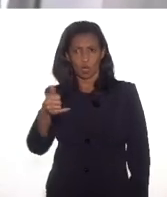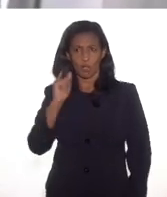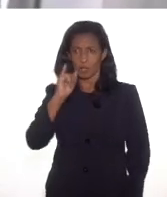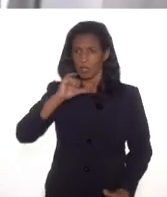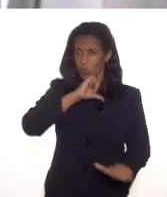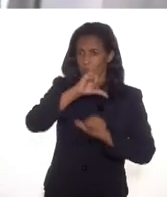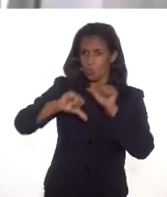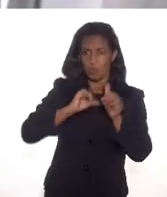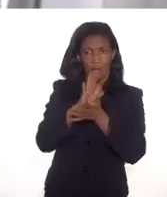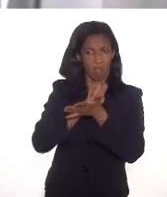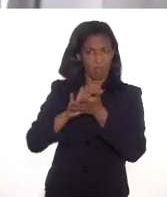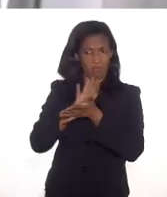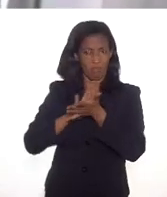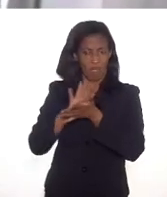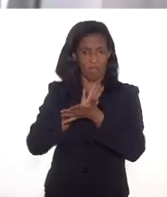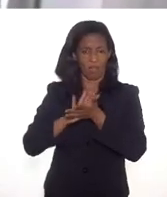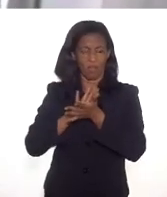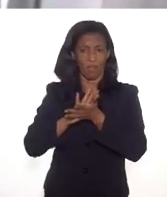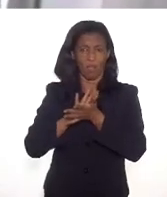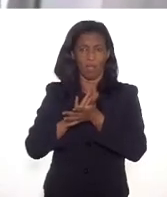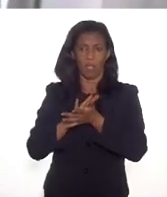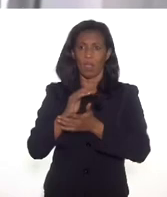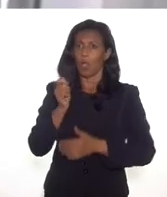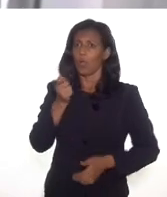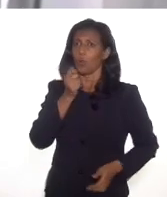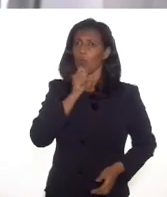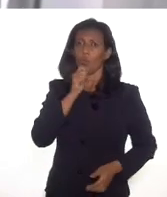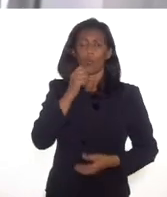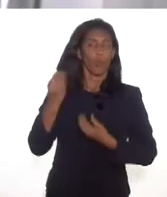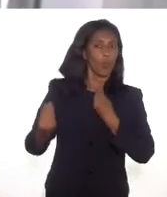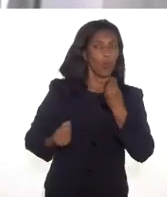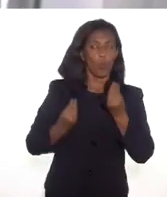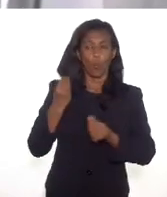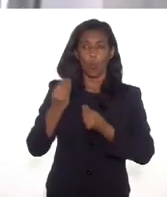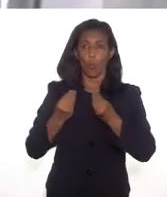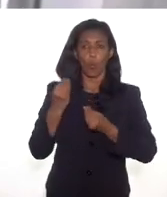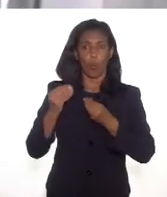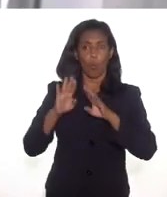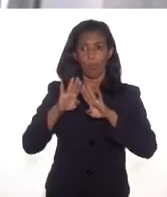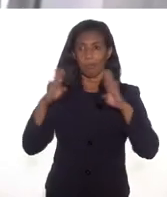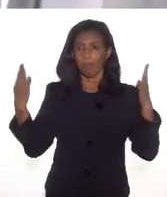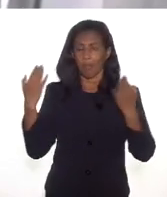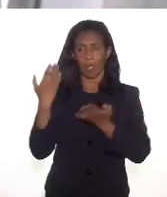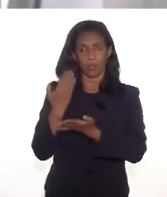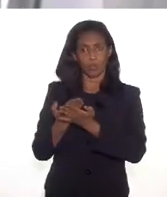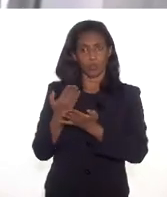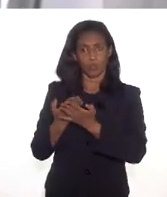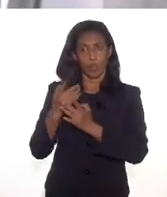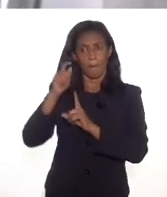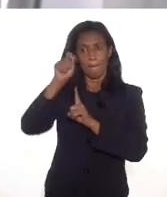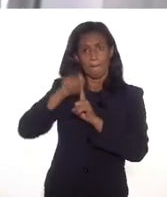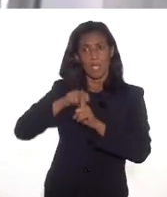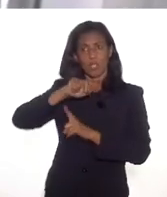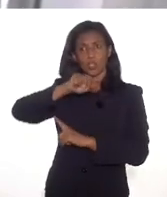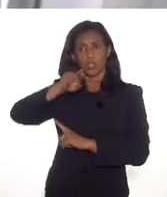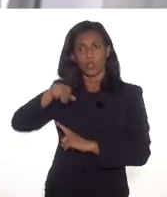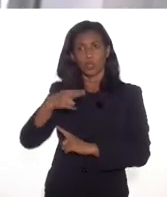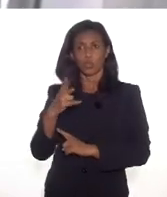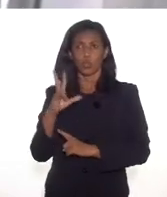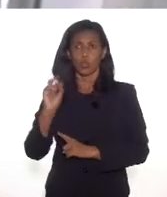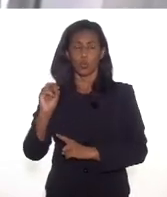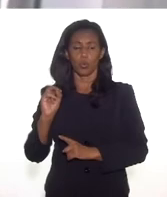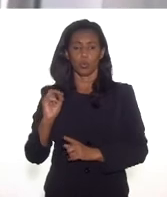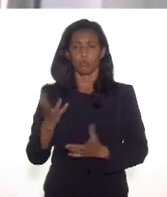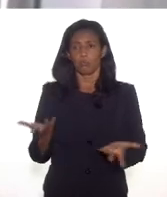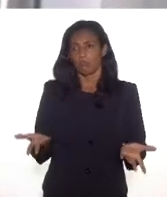nas próximas semanas, a UFRJ não terá condições de funcionar a partir do mês de julho deste ano,